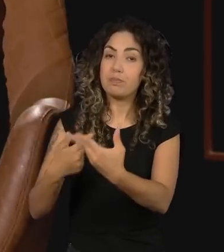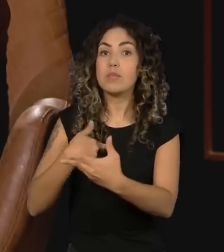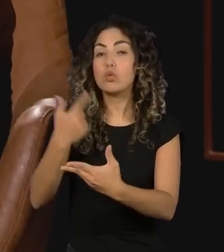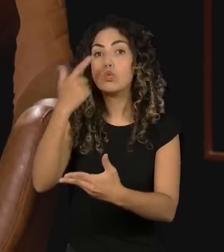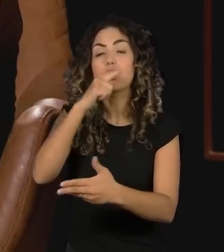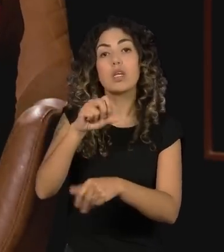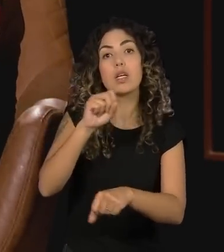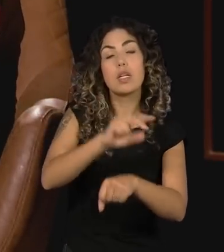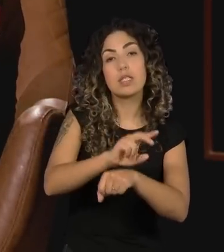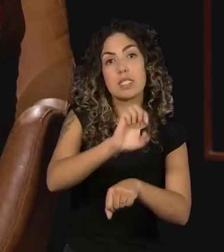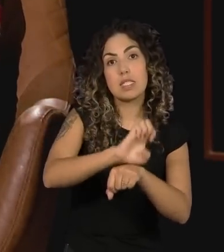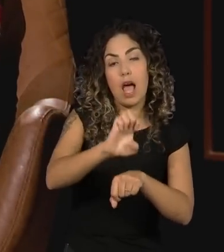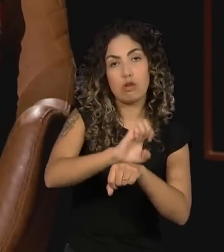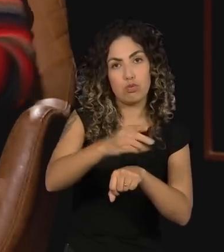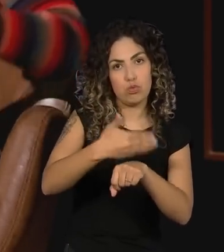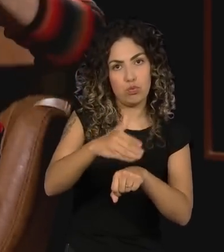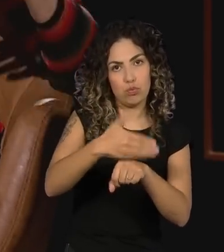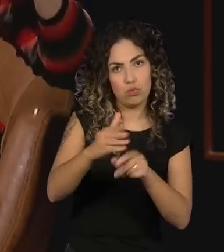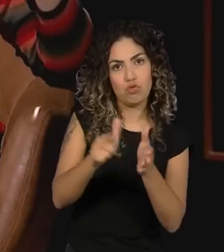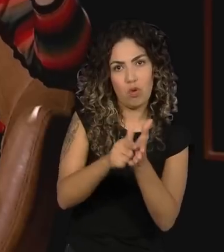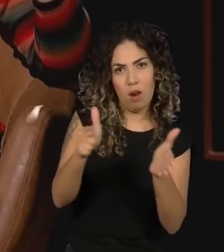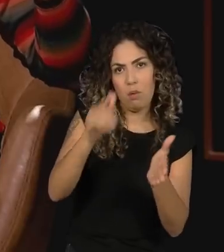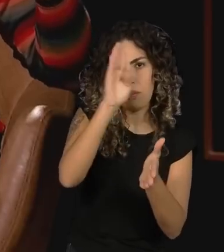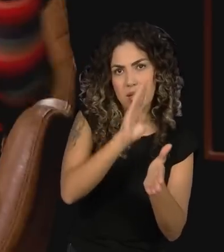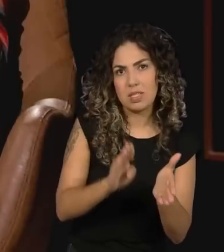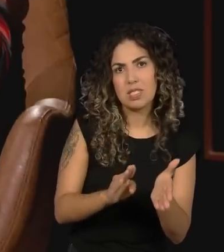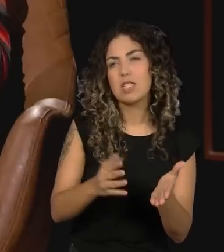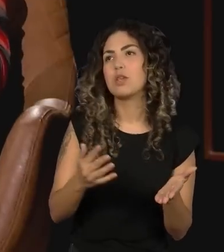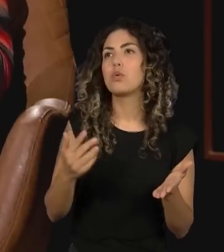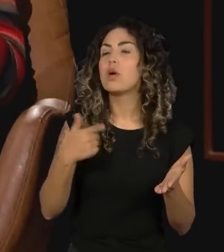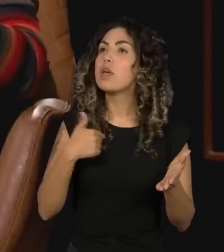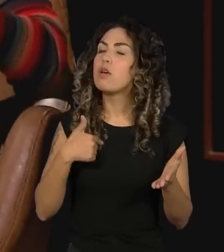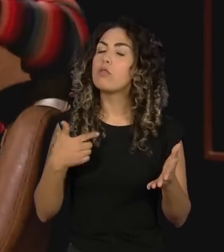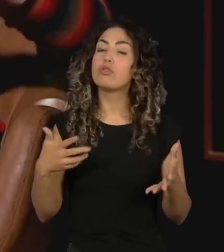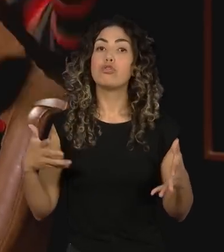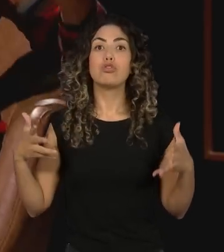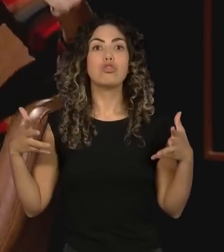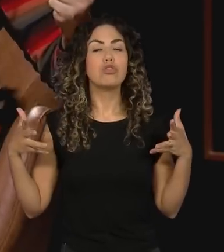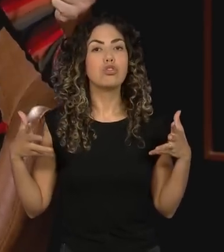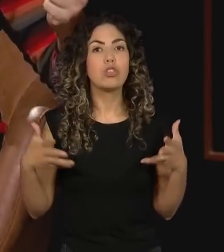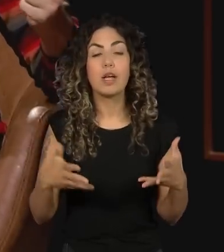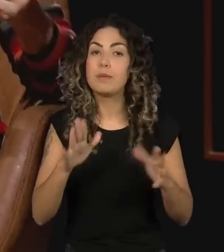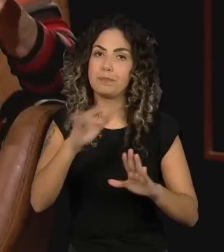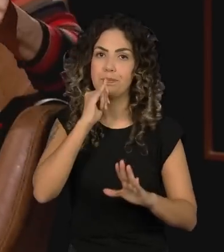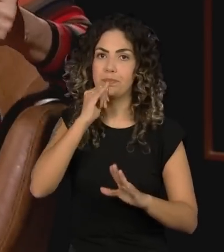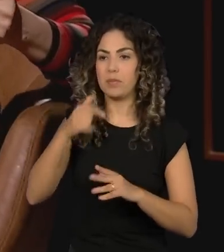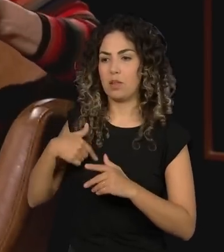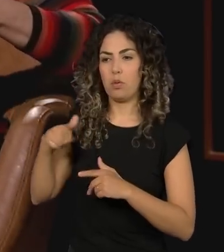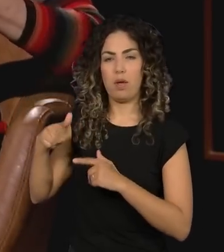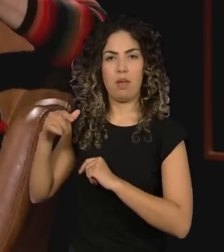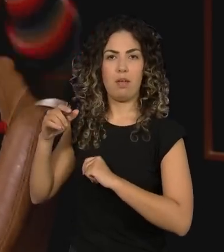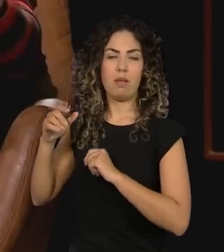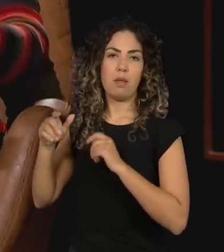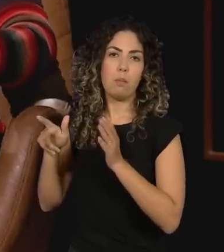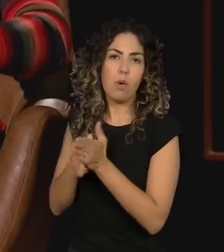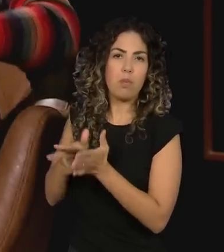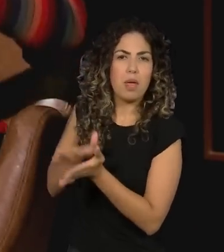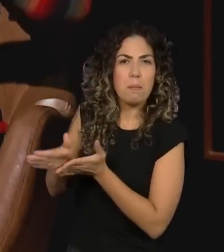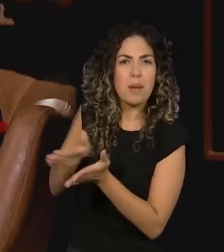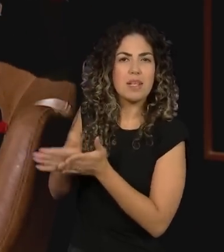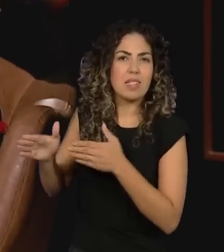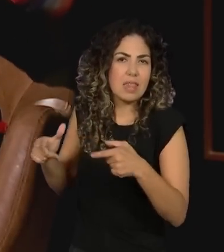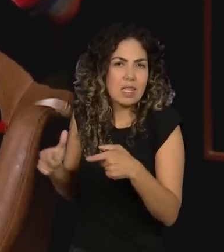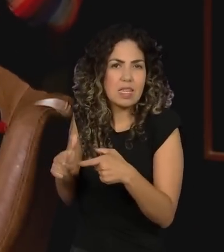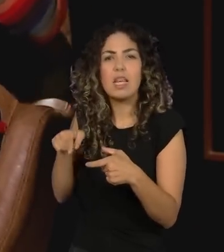Brasil, eu vinha assim com muito ímpeto. E eu vinha da imprensa nanica de